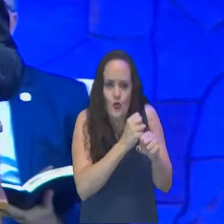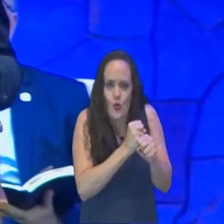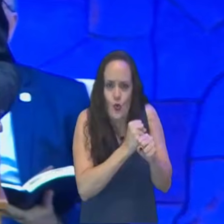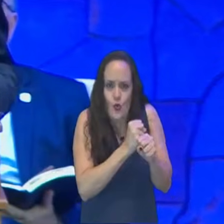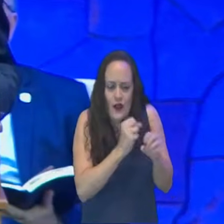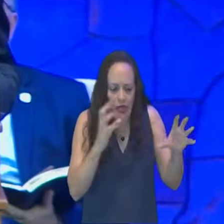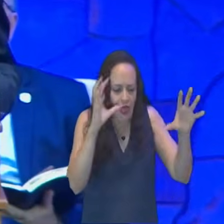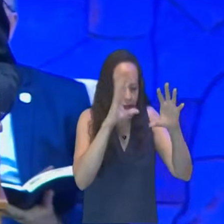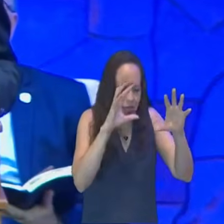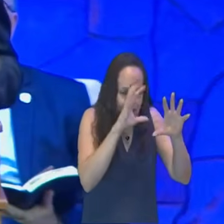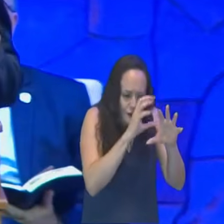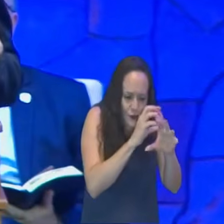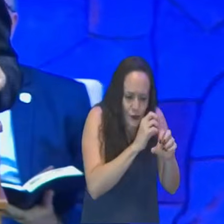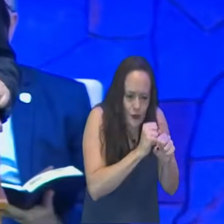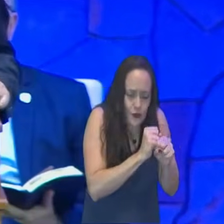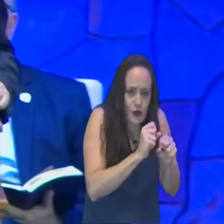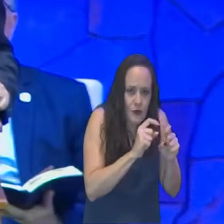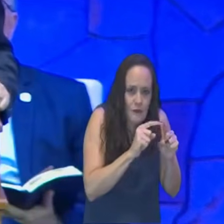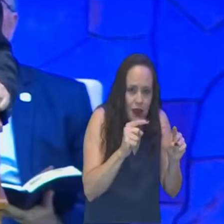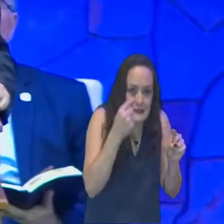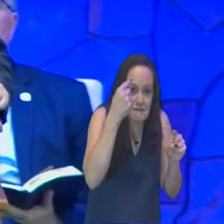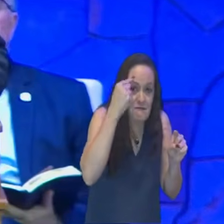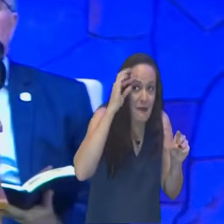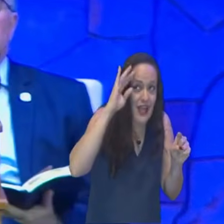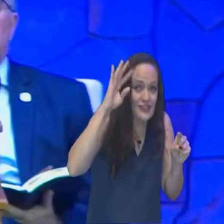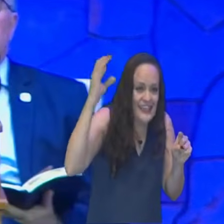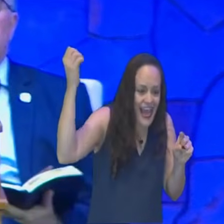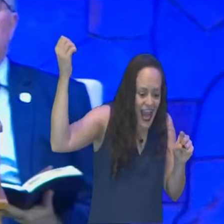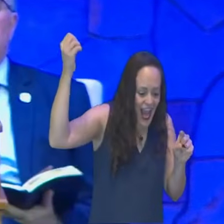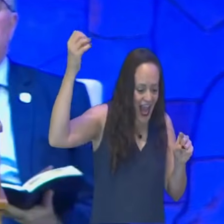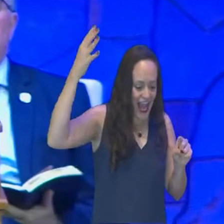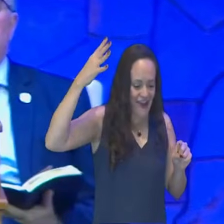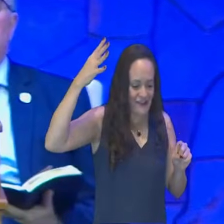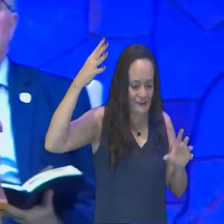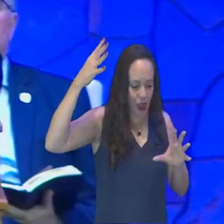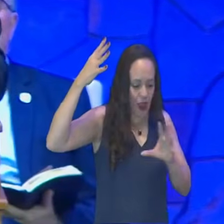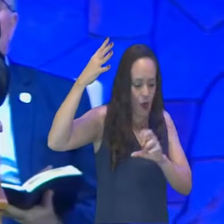mas é achar que está na luz enquanto